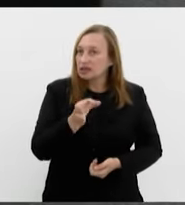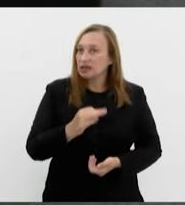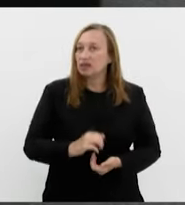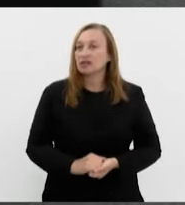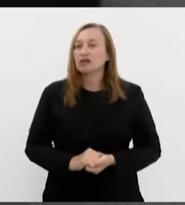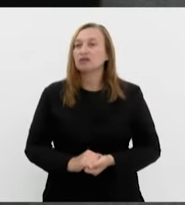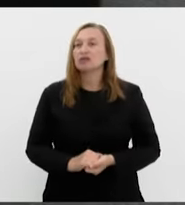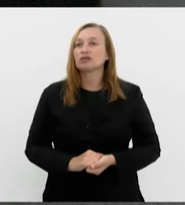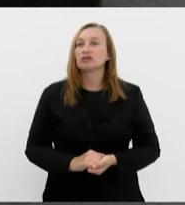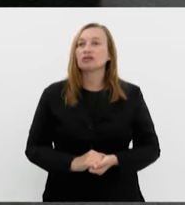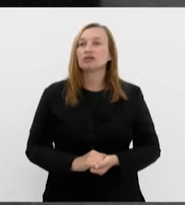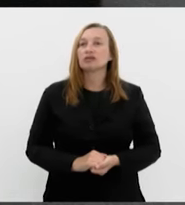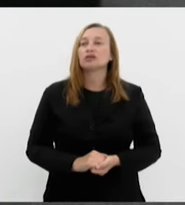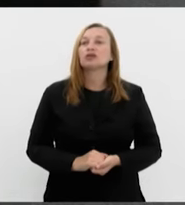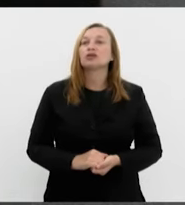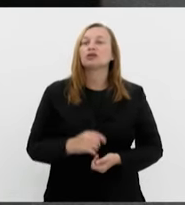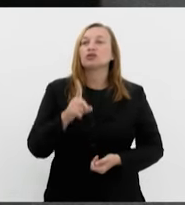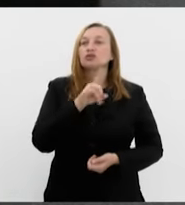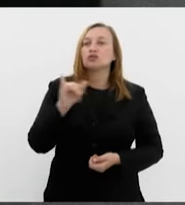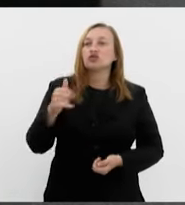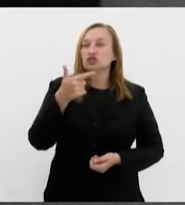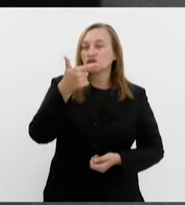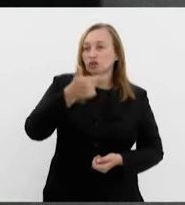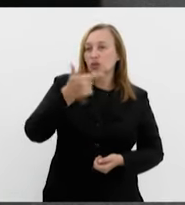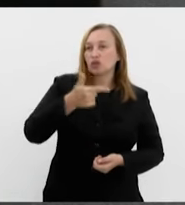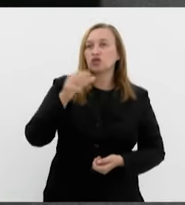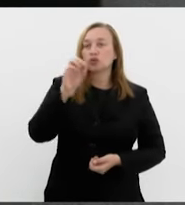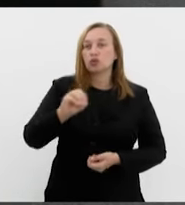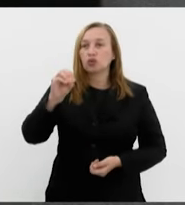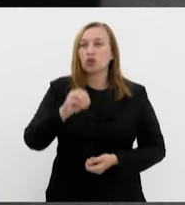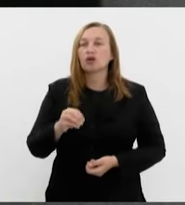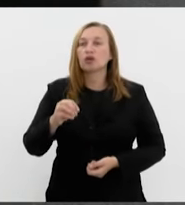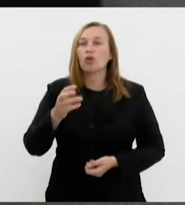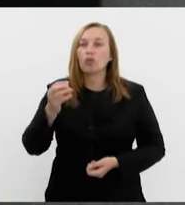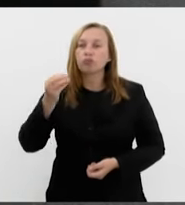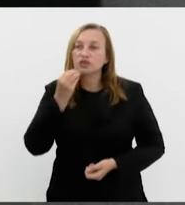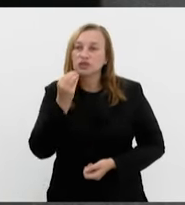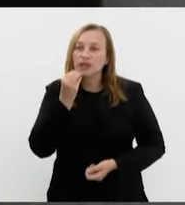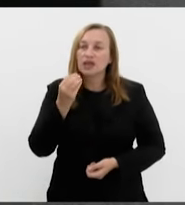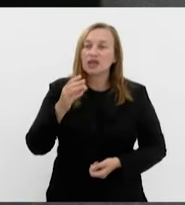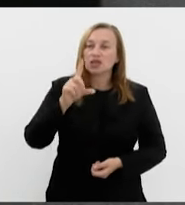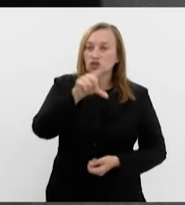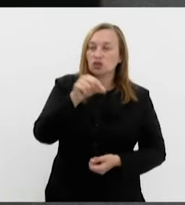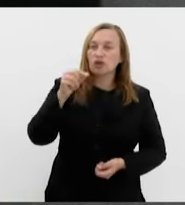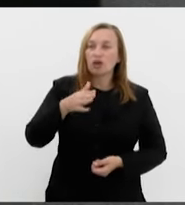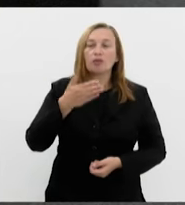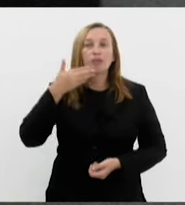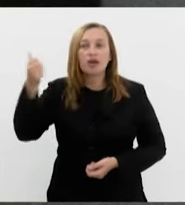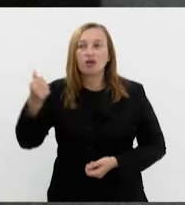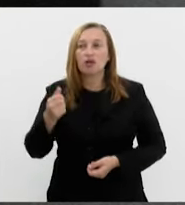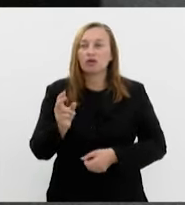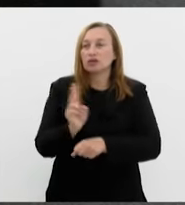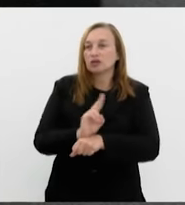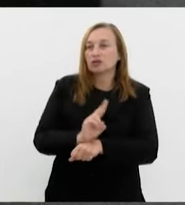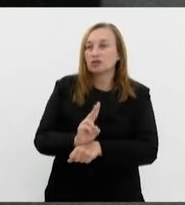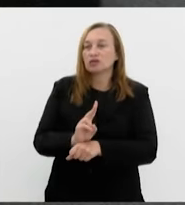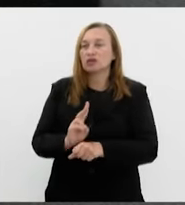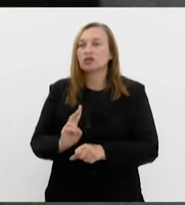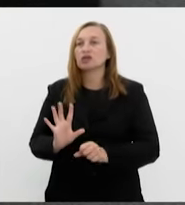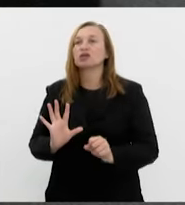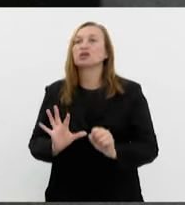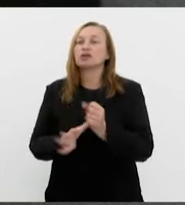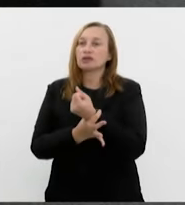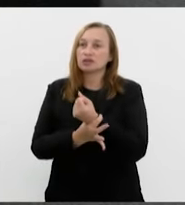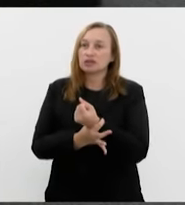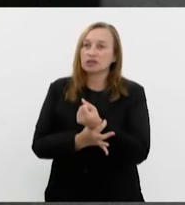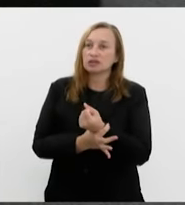E a população, no dia 2 de outubro, vai ter a oportunidade de escolher o que é melhor. Eu defendo o programa Segurança Presente e eu defendo